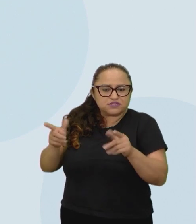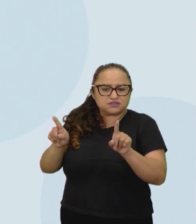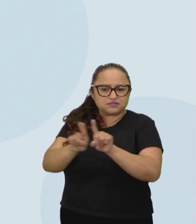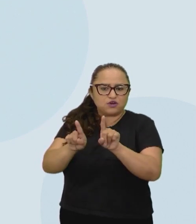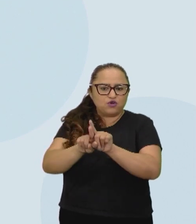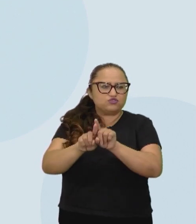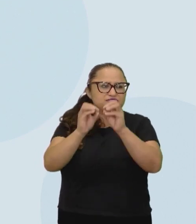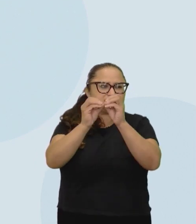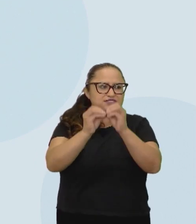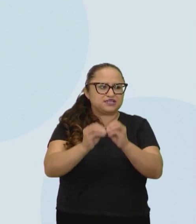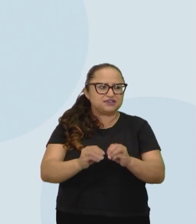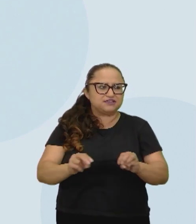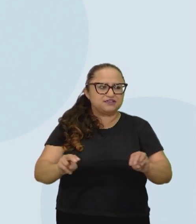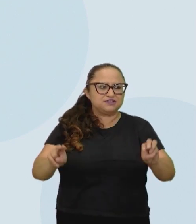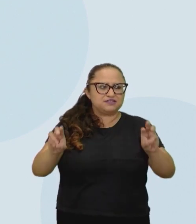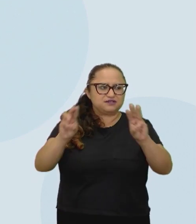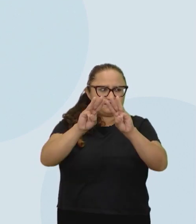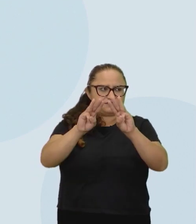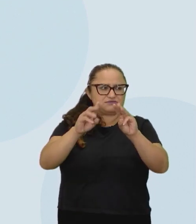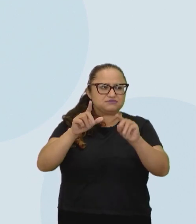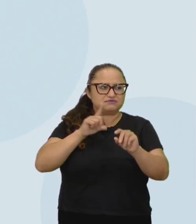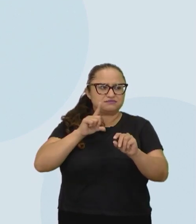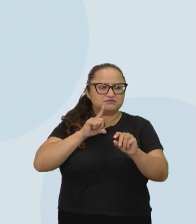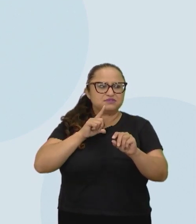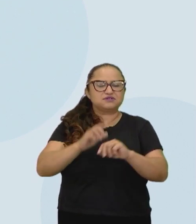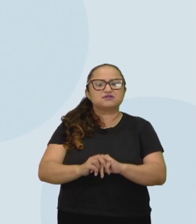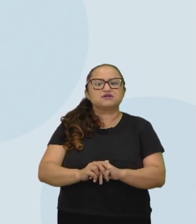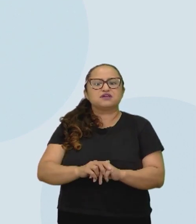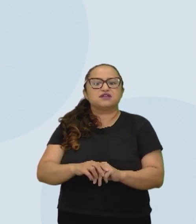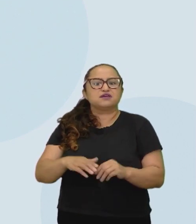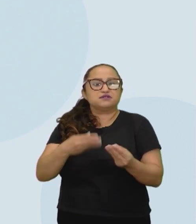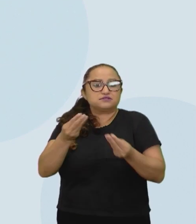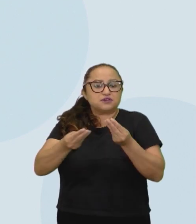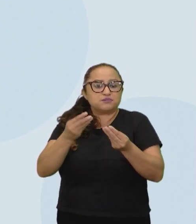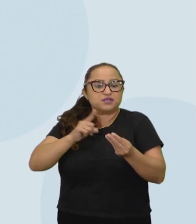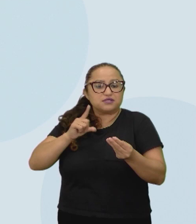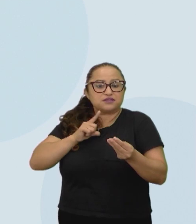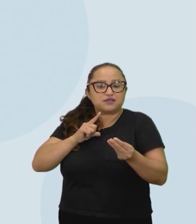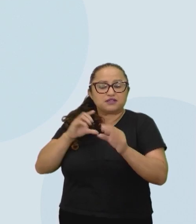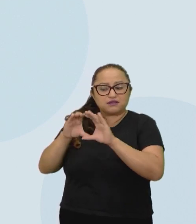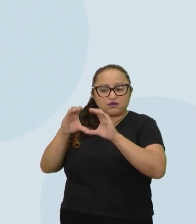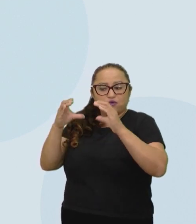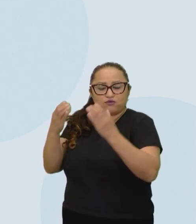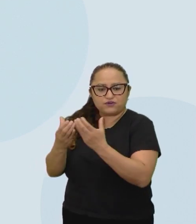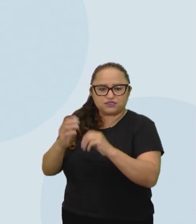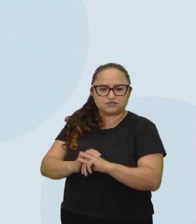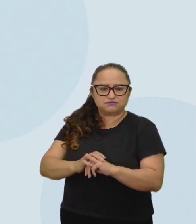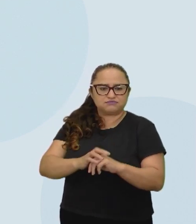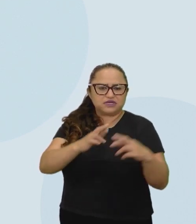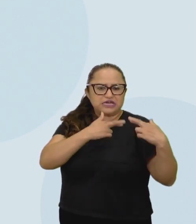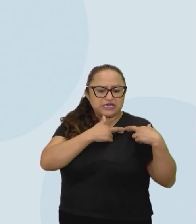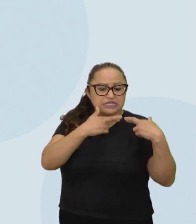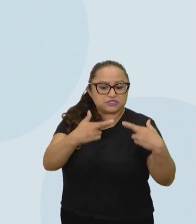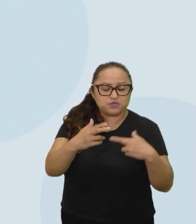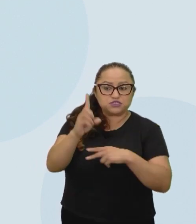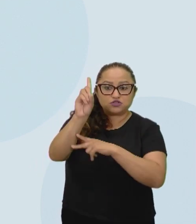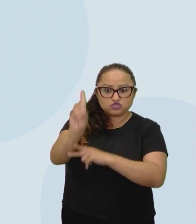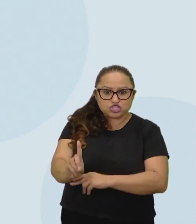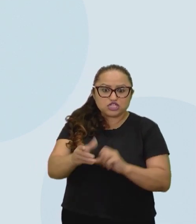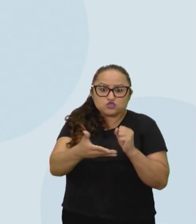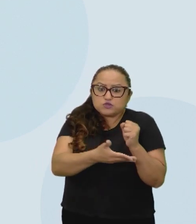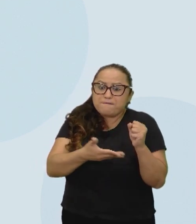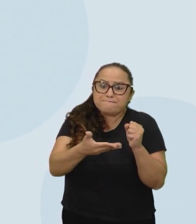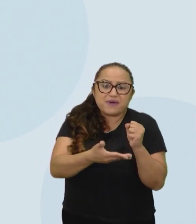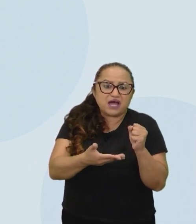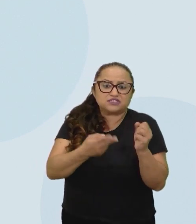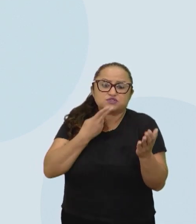Declaração de Autodeterminação dos Povos. E aí vamos pensar aqui essa conferência. Respeito aos direitos fundamentais de acordo